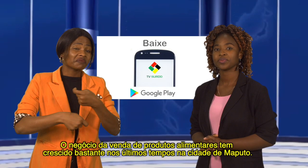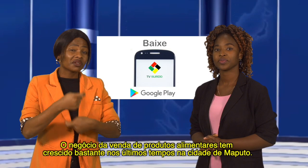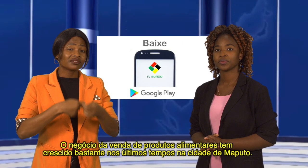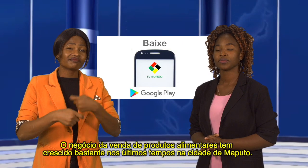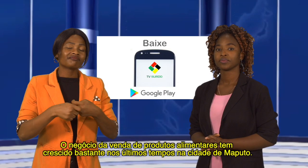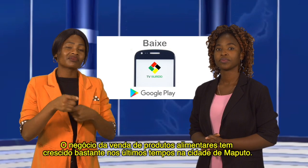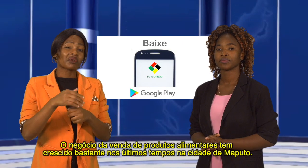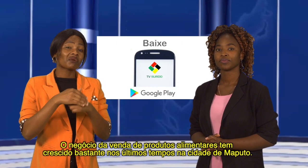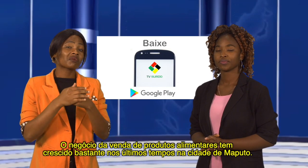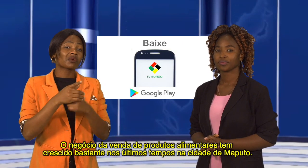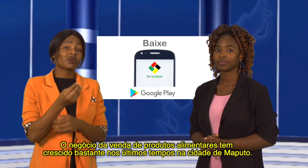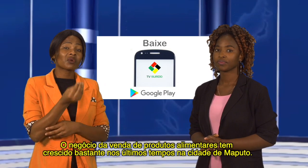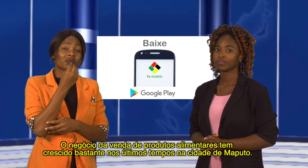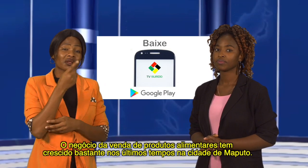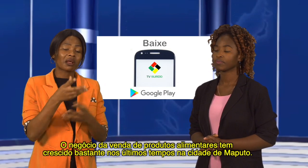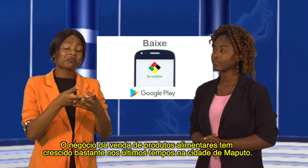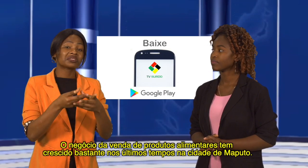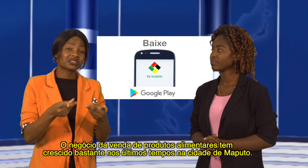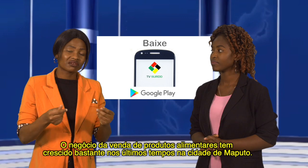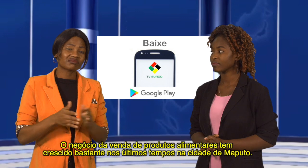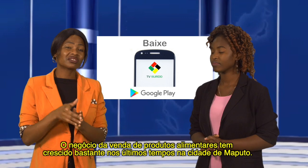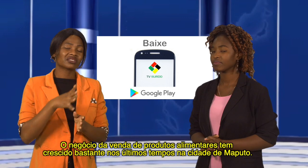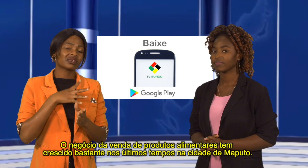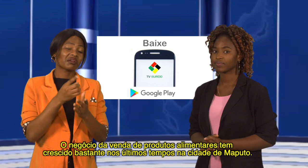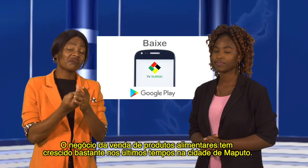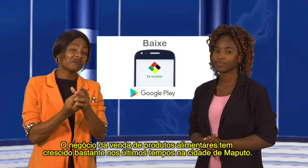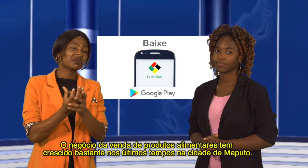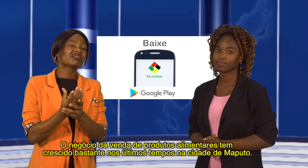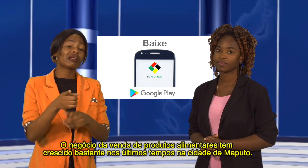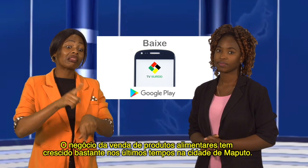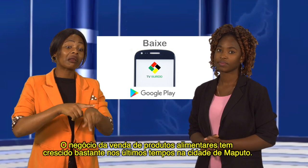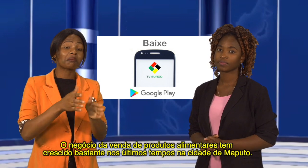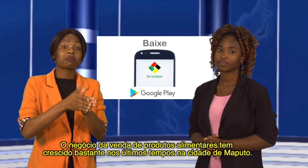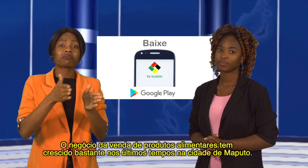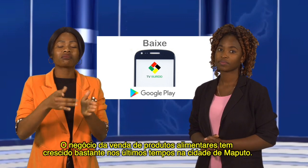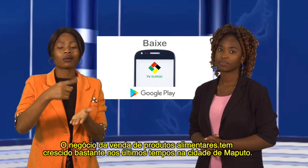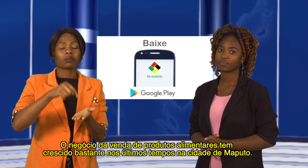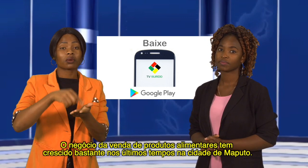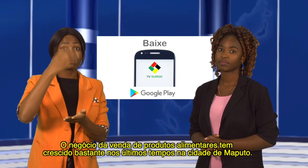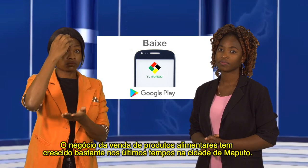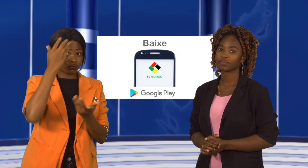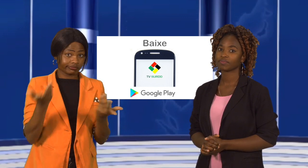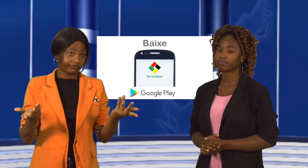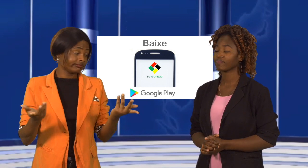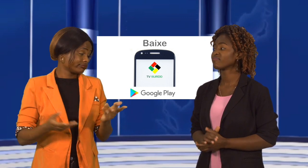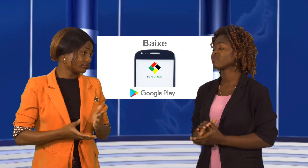O negócio da venda de produtos alimentares tem crescido bastante nos últimos tempos na cidade de